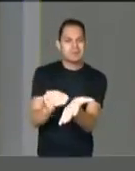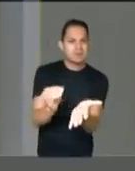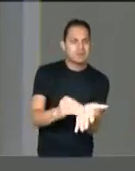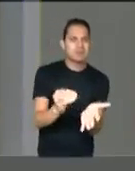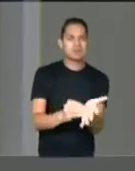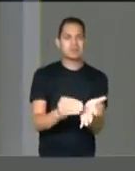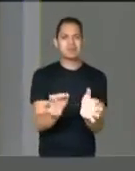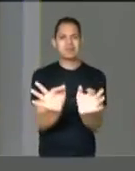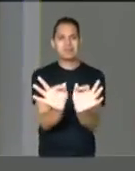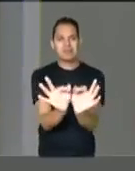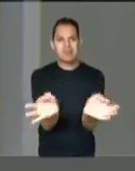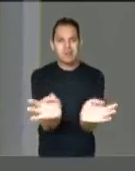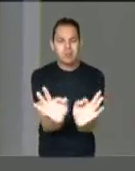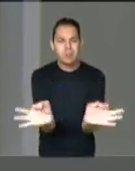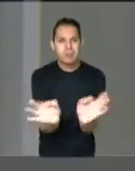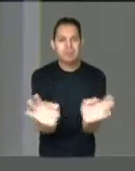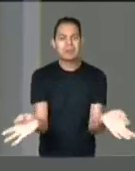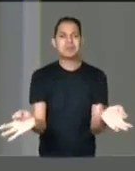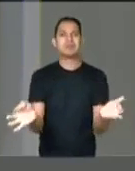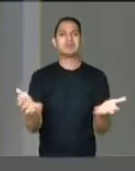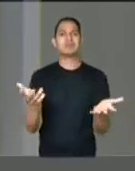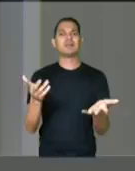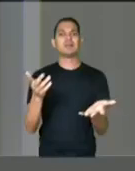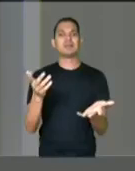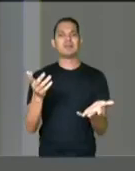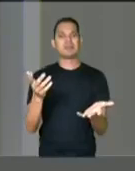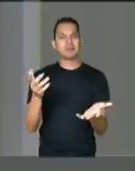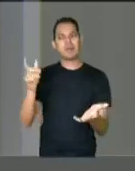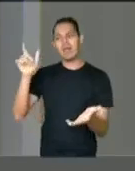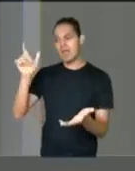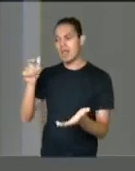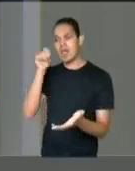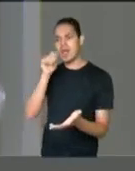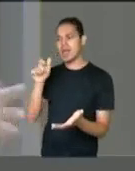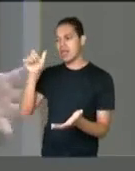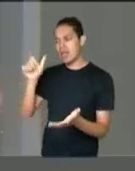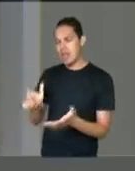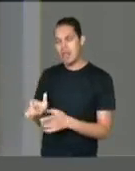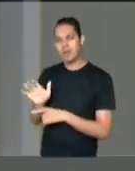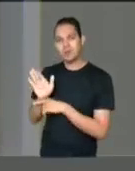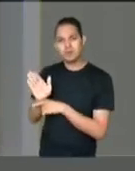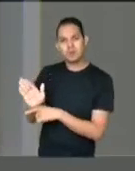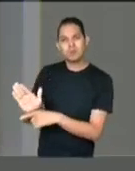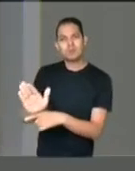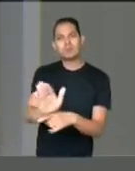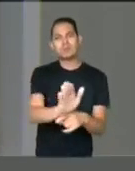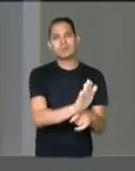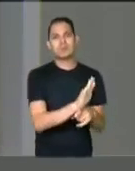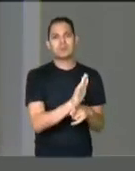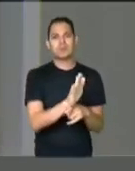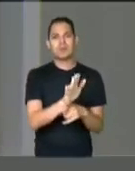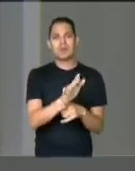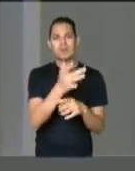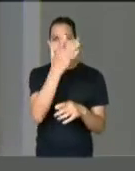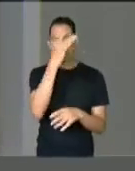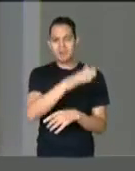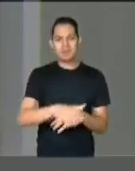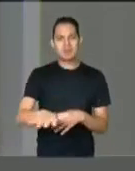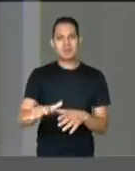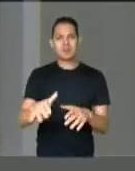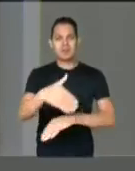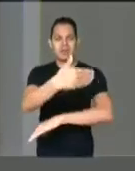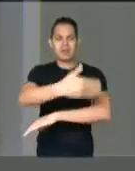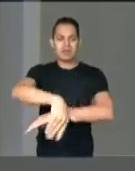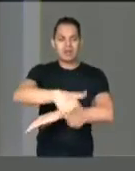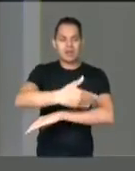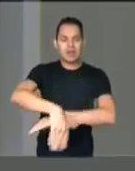os mais carentes, os mais humildes que perambulavam nas ruas da cidade